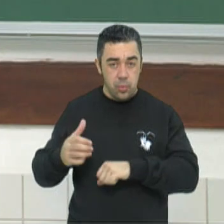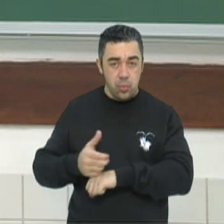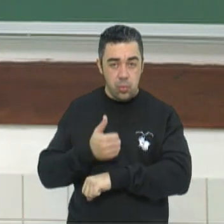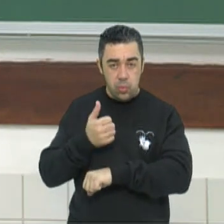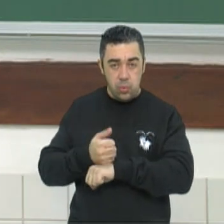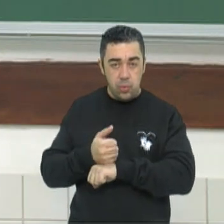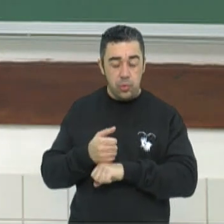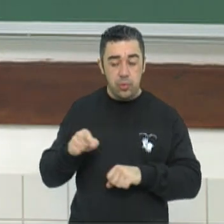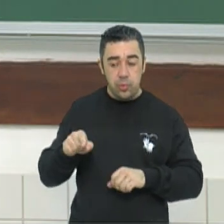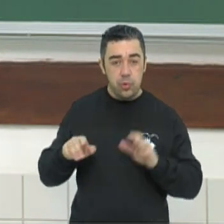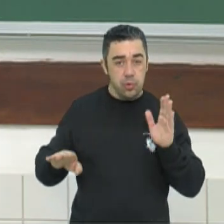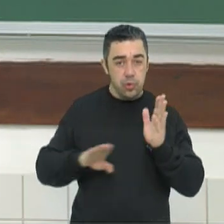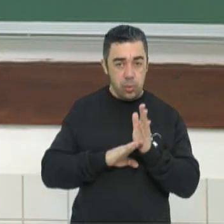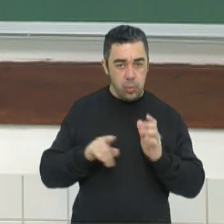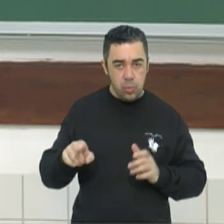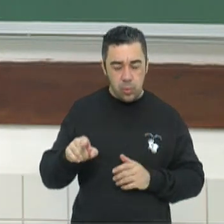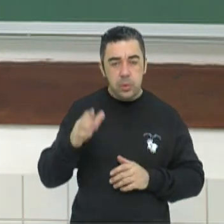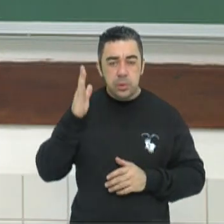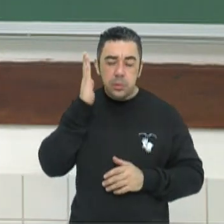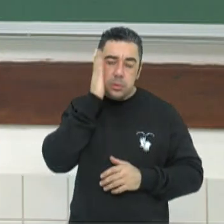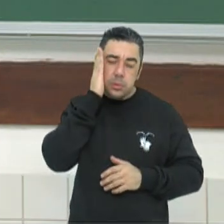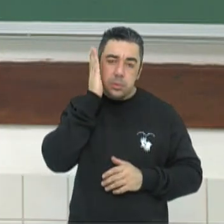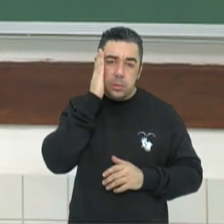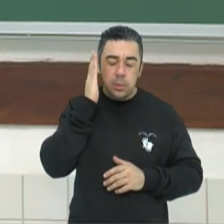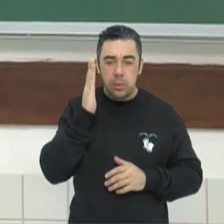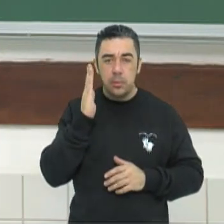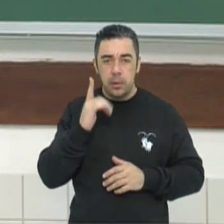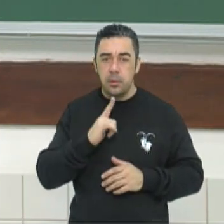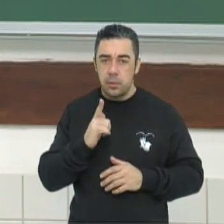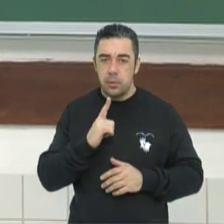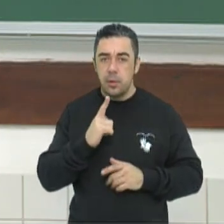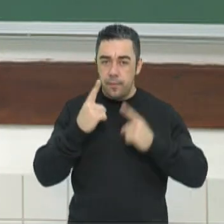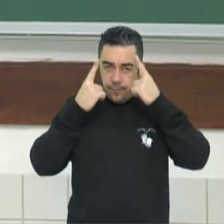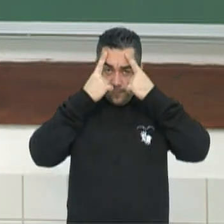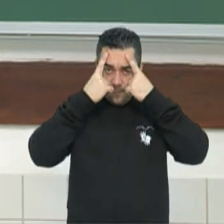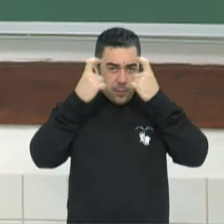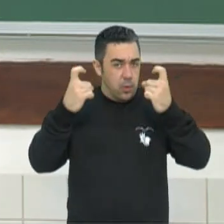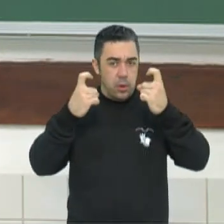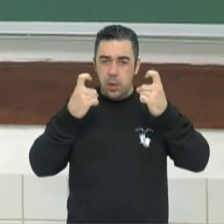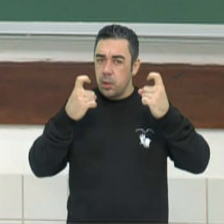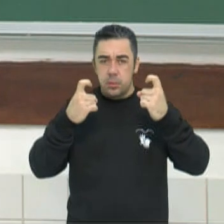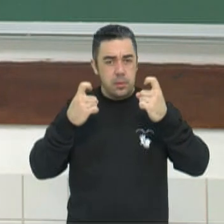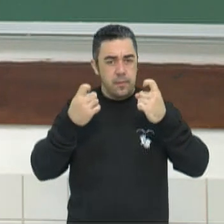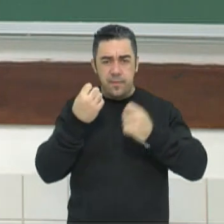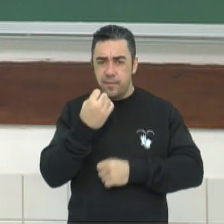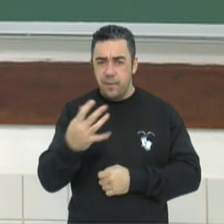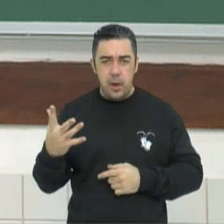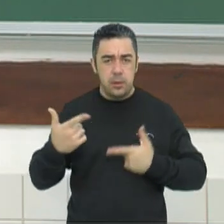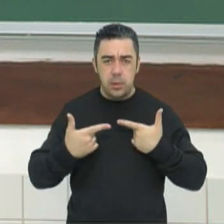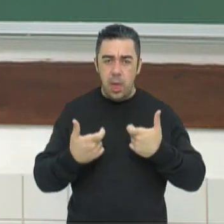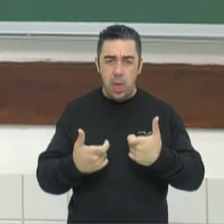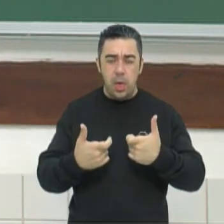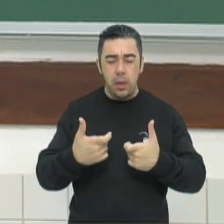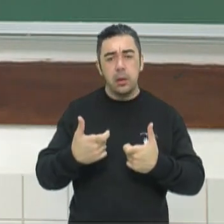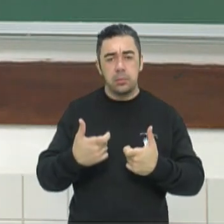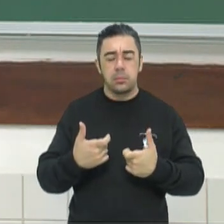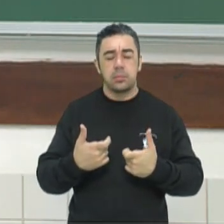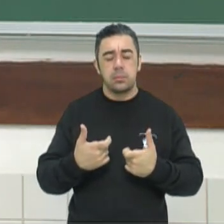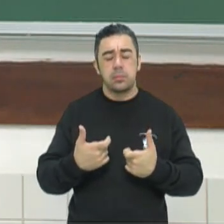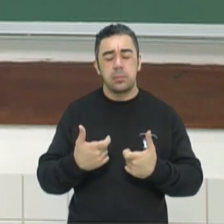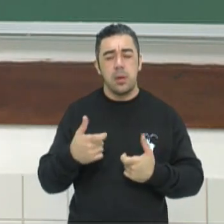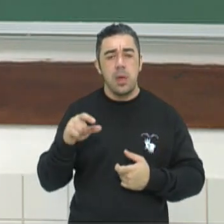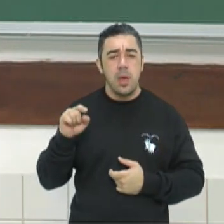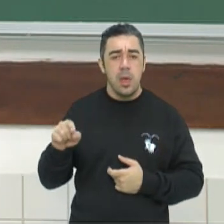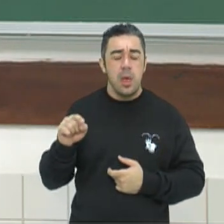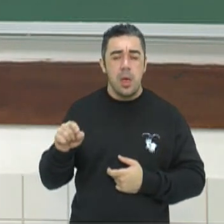esses povos, então, como nós já sabemos, foram atos violentos, muitos conflitos existiram, e